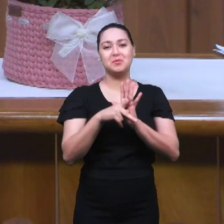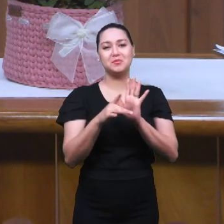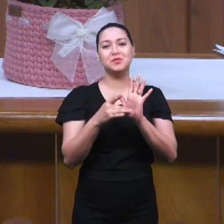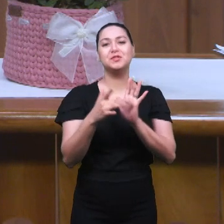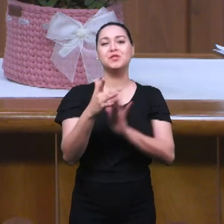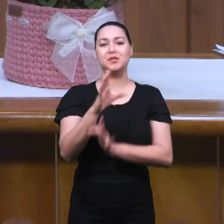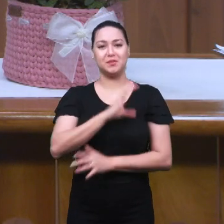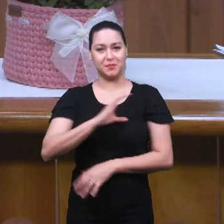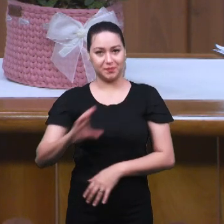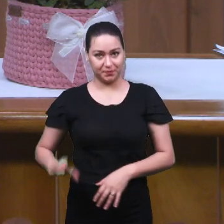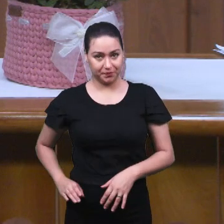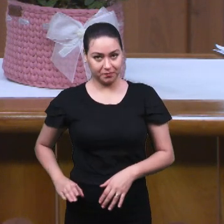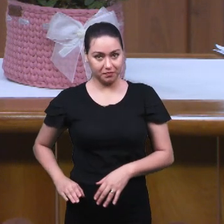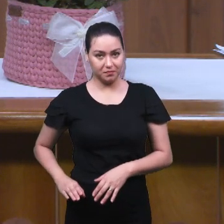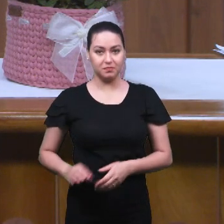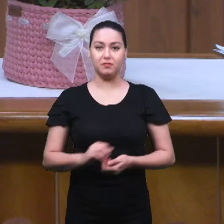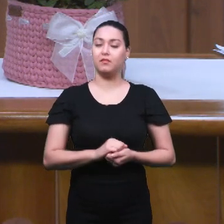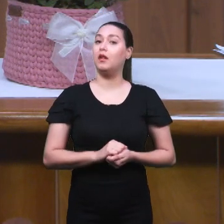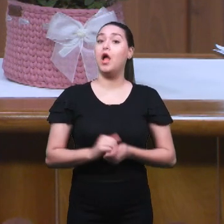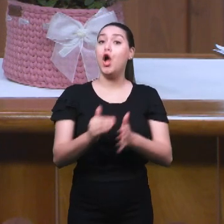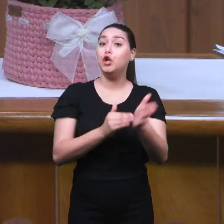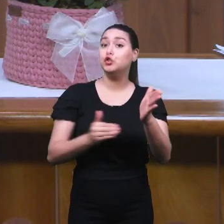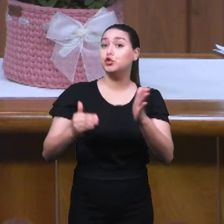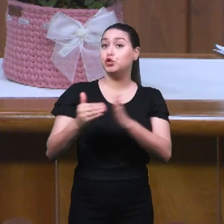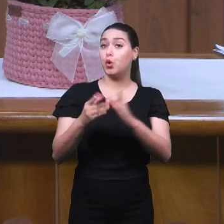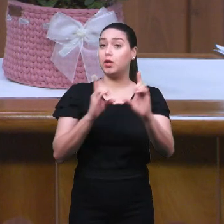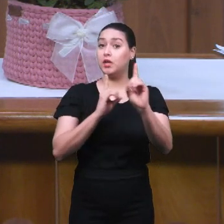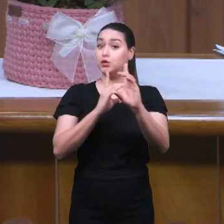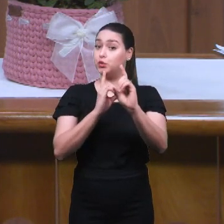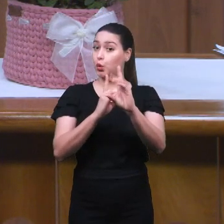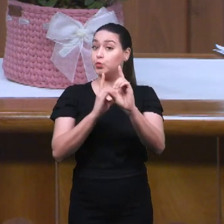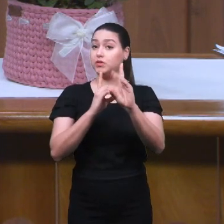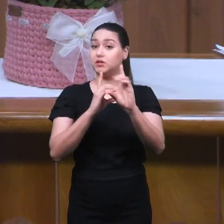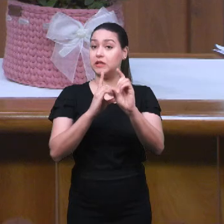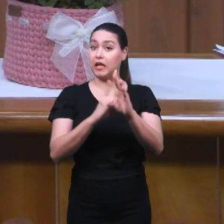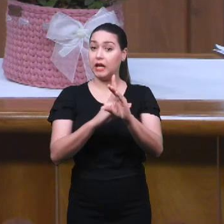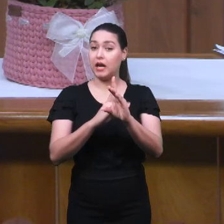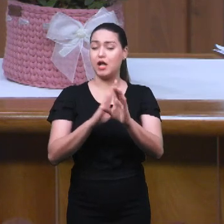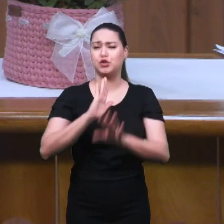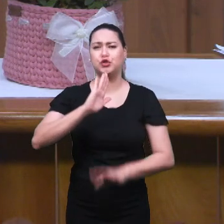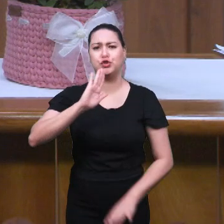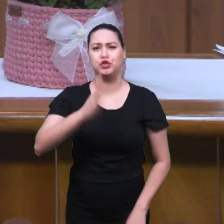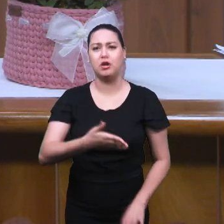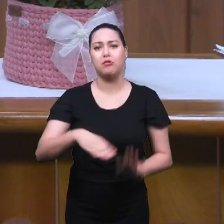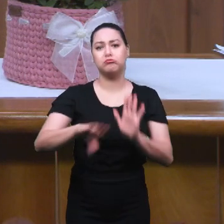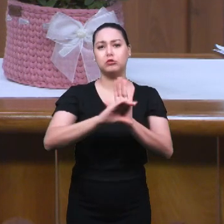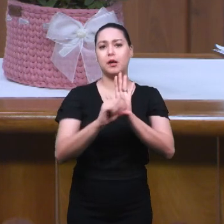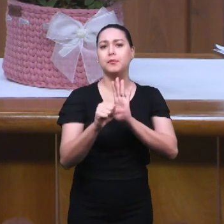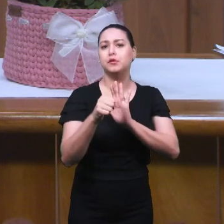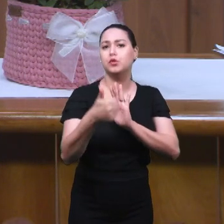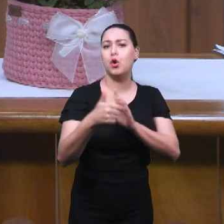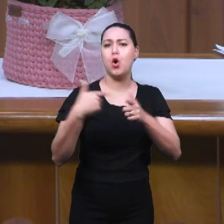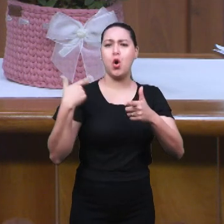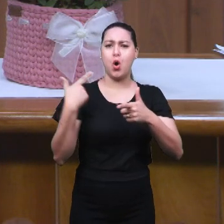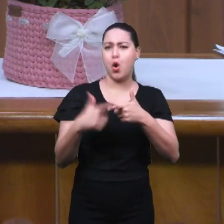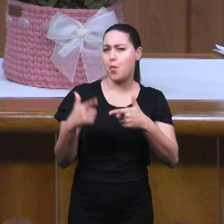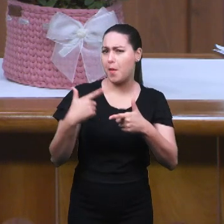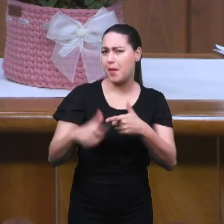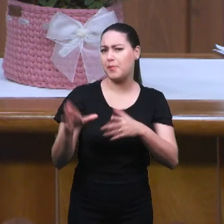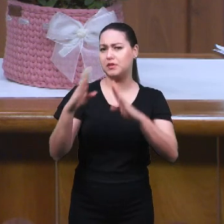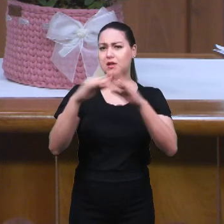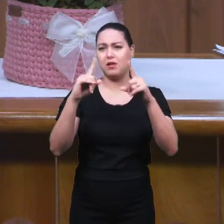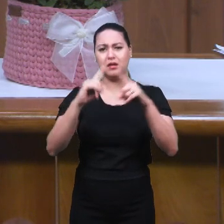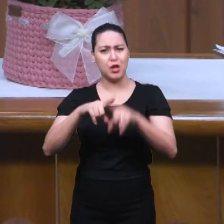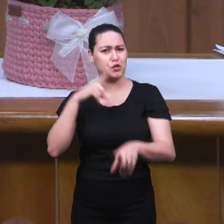ficou estabelecida no primeiro capítulo, são as lutas da igreja, é o meio-dia, as dificuldades, onde é que nós